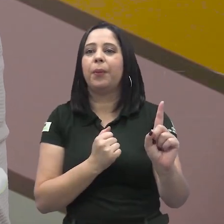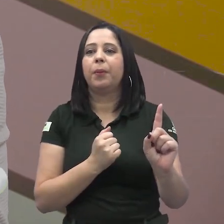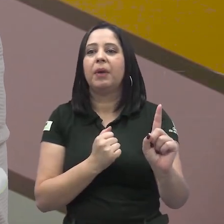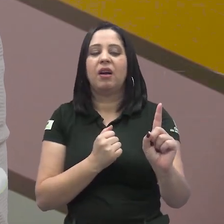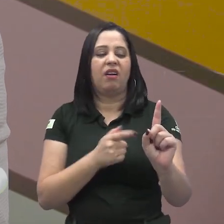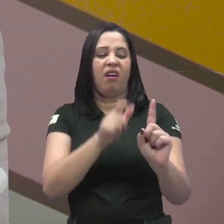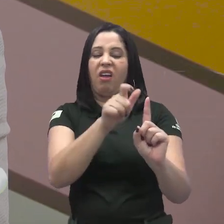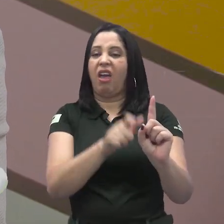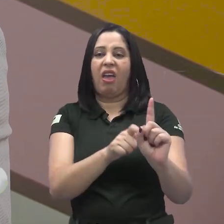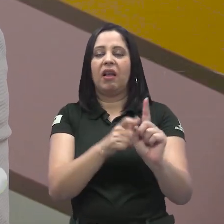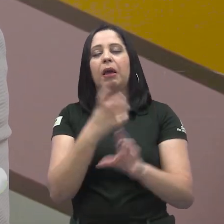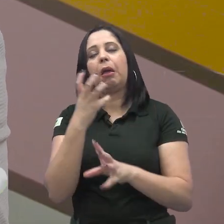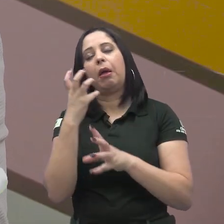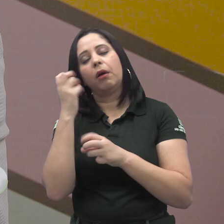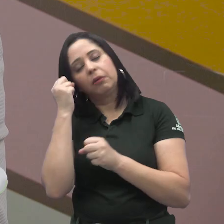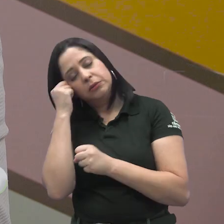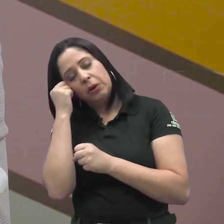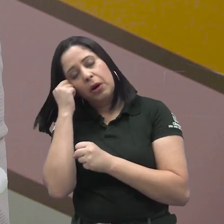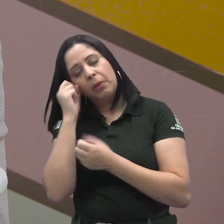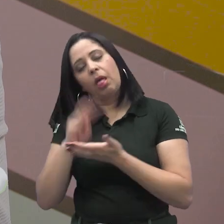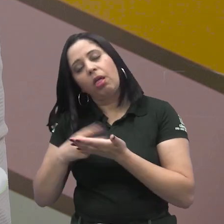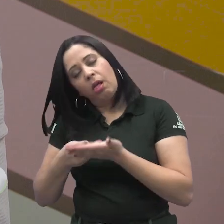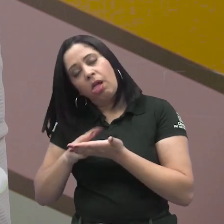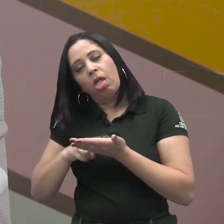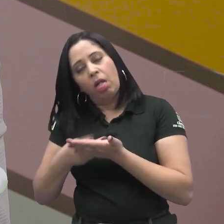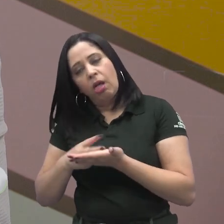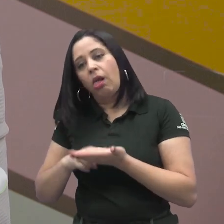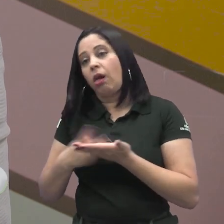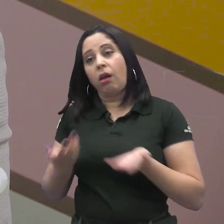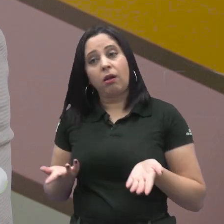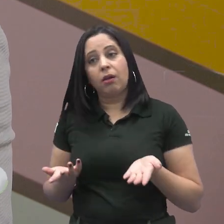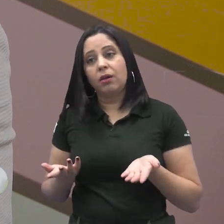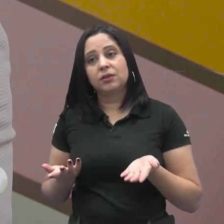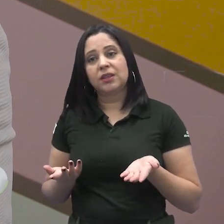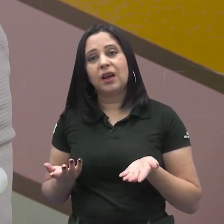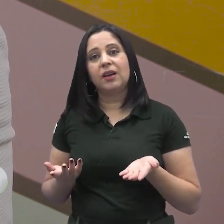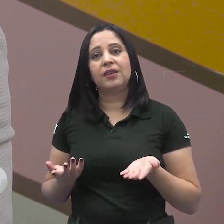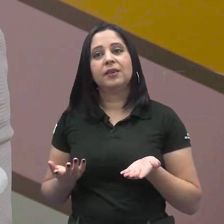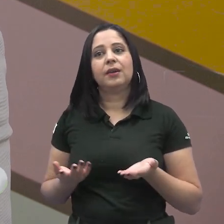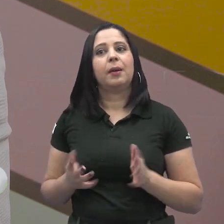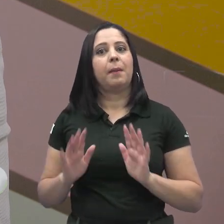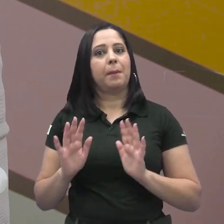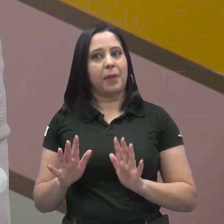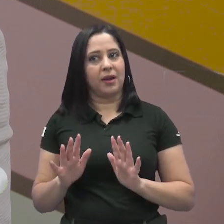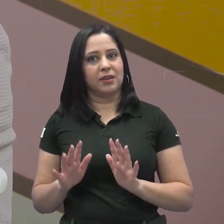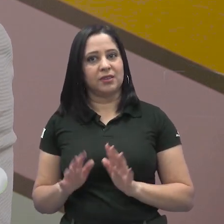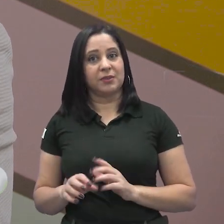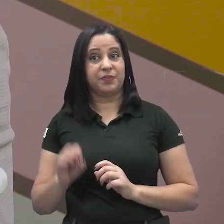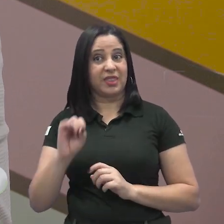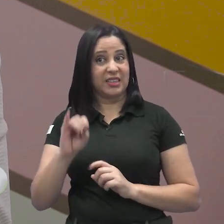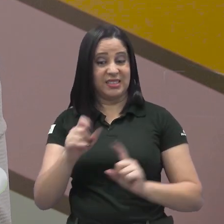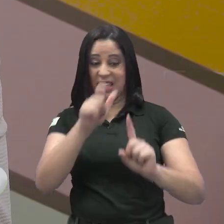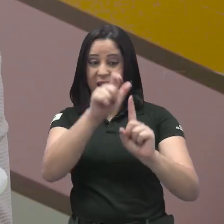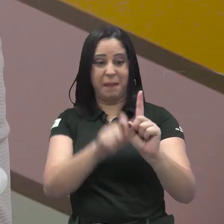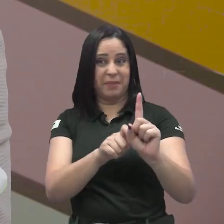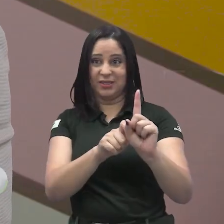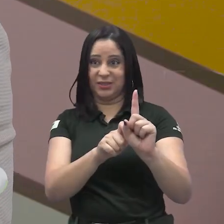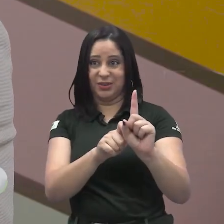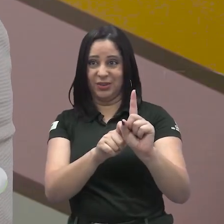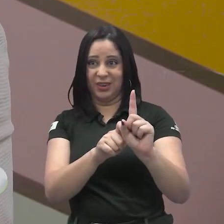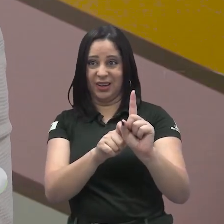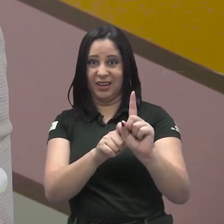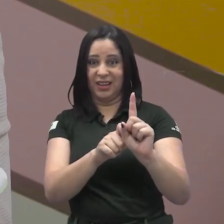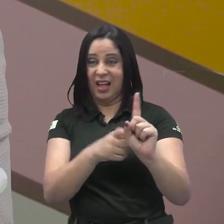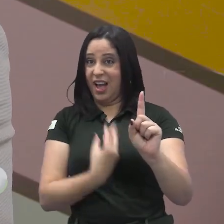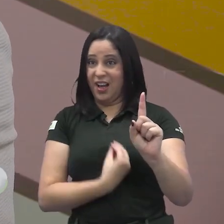com o sono, porque quer fazer tudo para dar certo, igual ela comentou, né? E aí eu sempre brinco, né? Sem CPF não tem CNPJ.